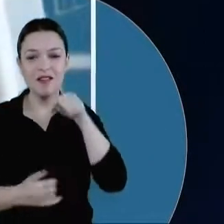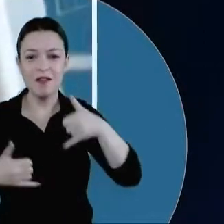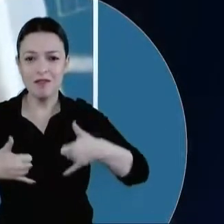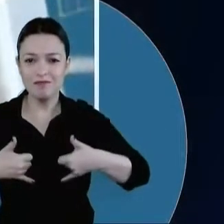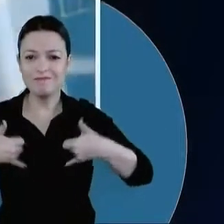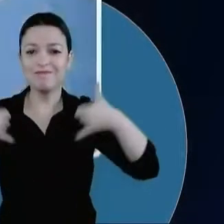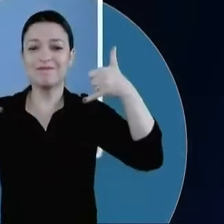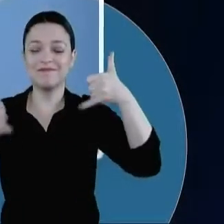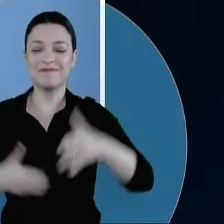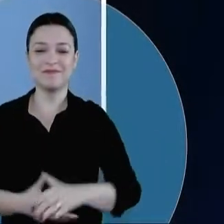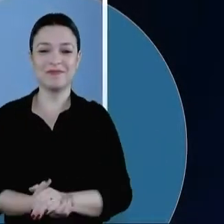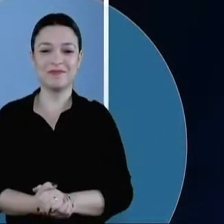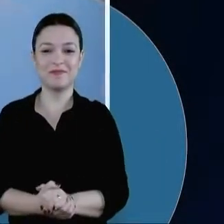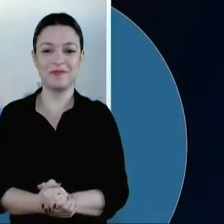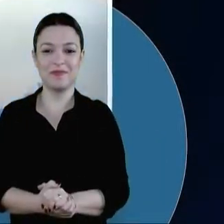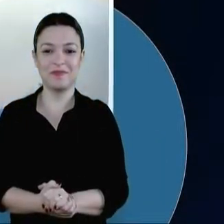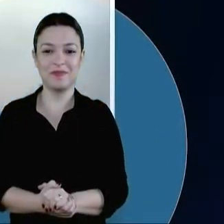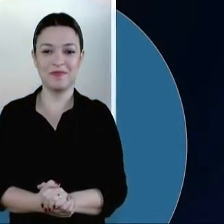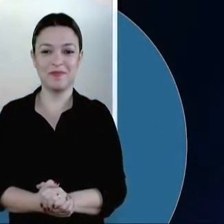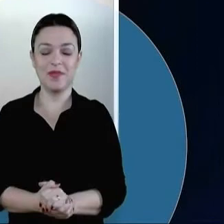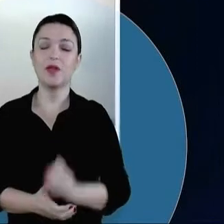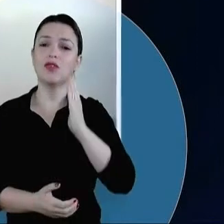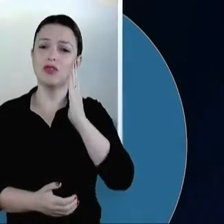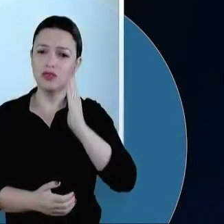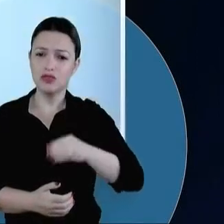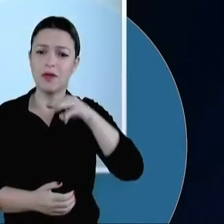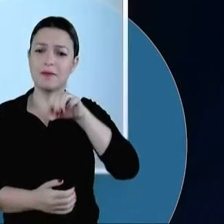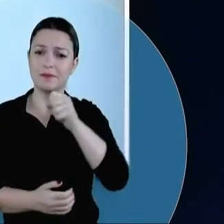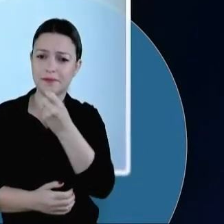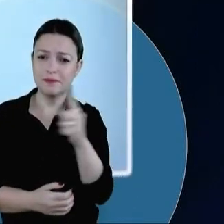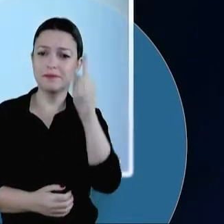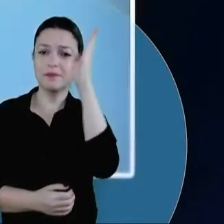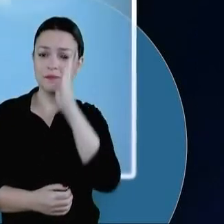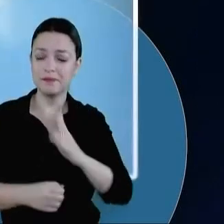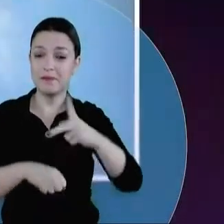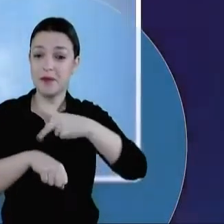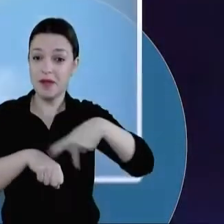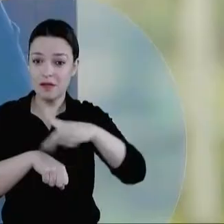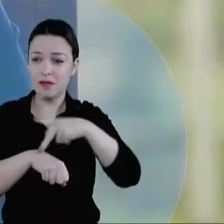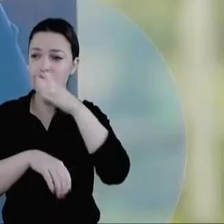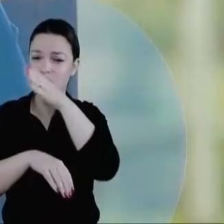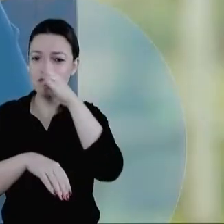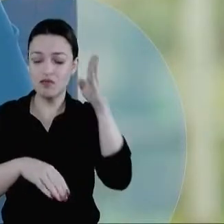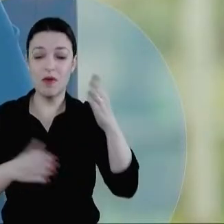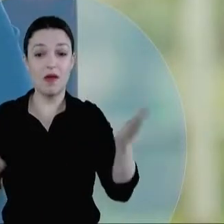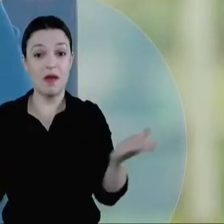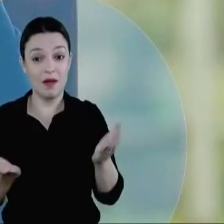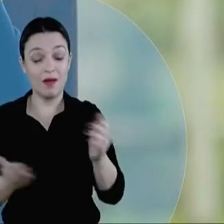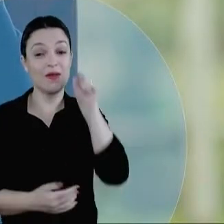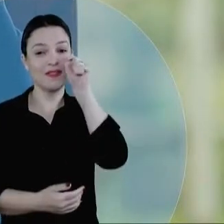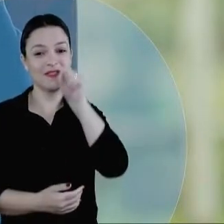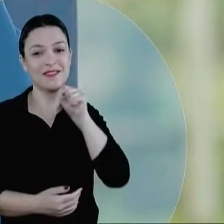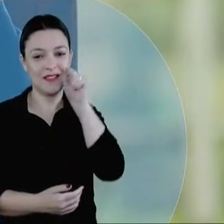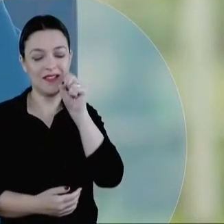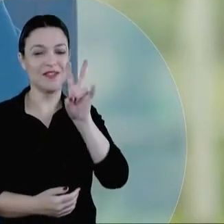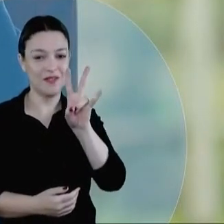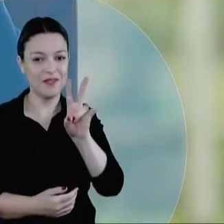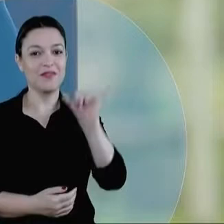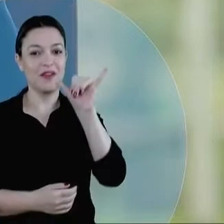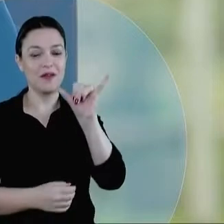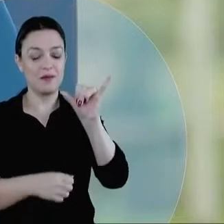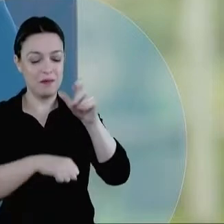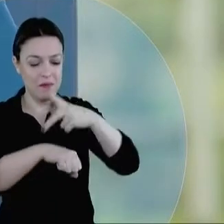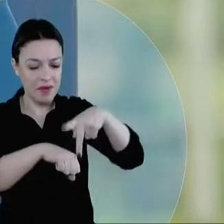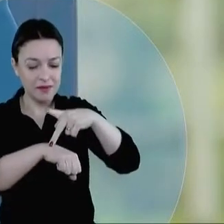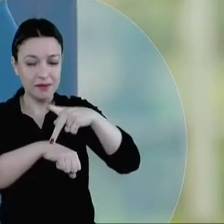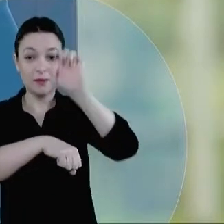sentir mais orgulho ainda. Eu já realizei muitas missões para o país. E agora a missão é no Senado. É uma missão